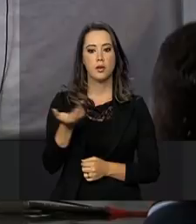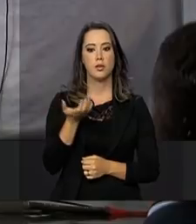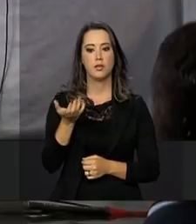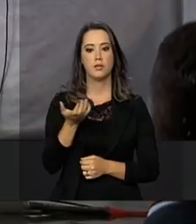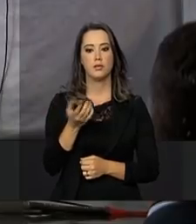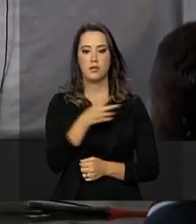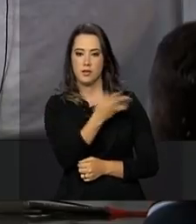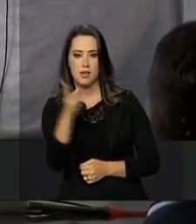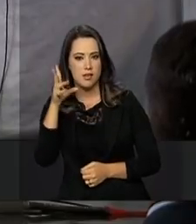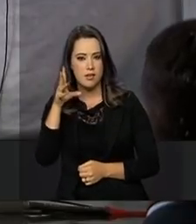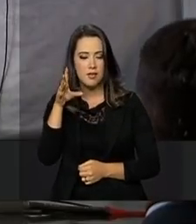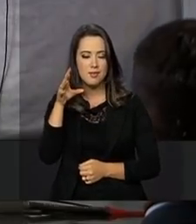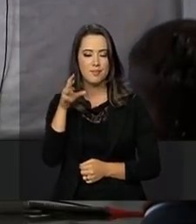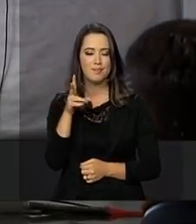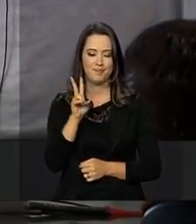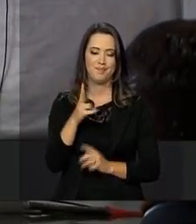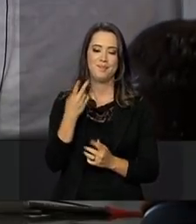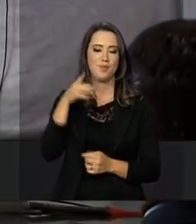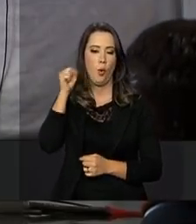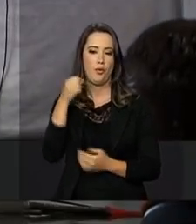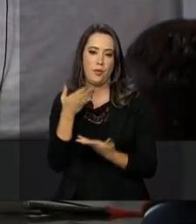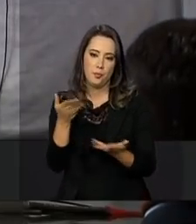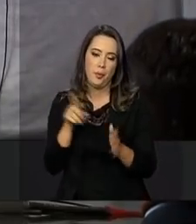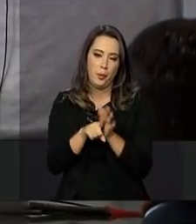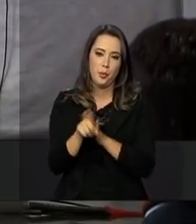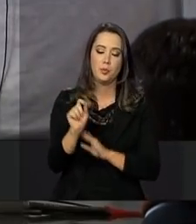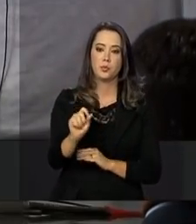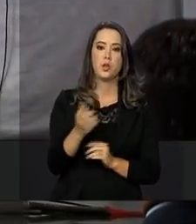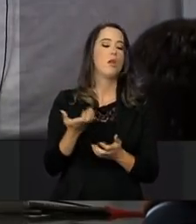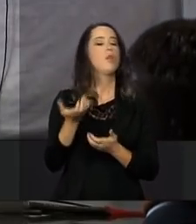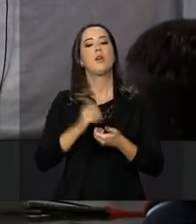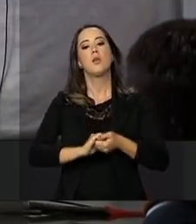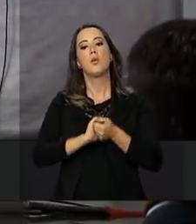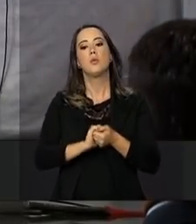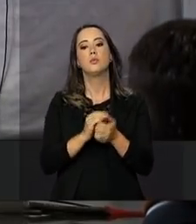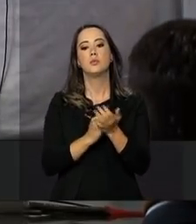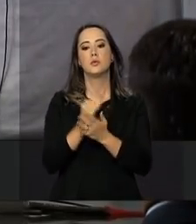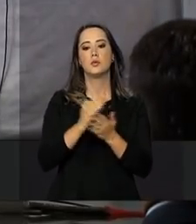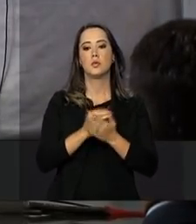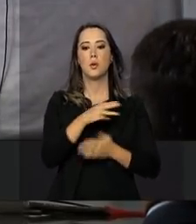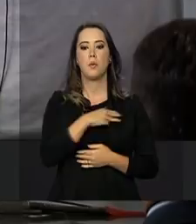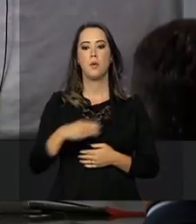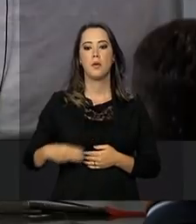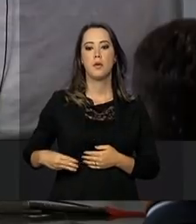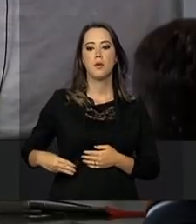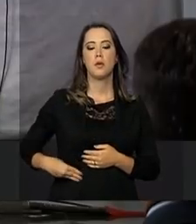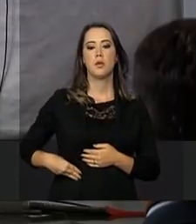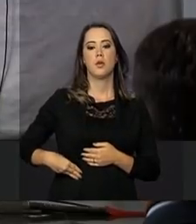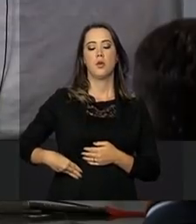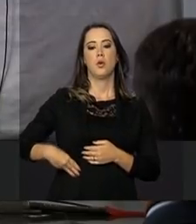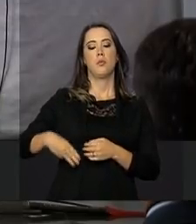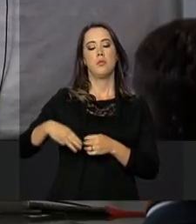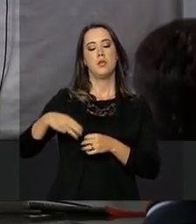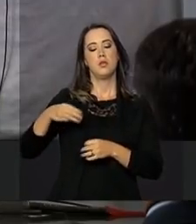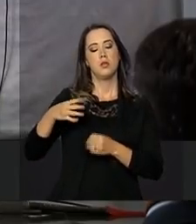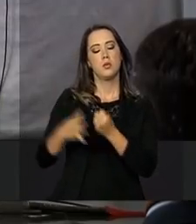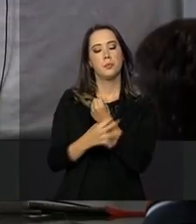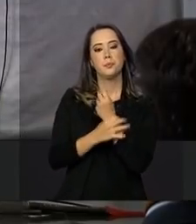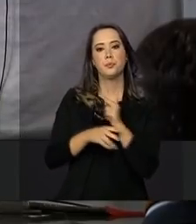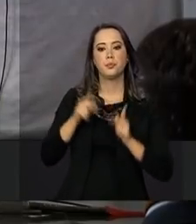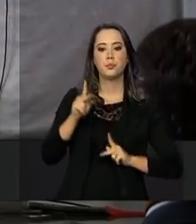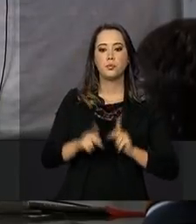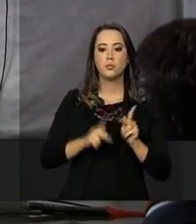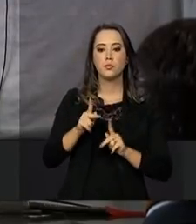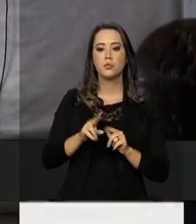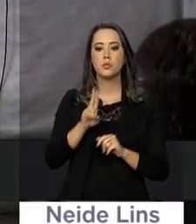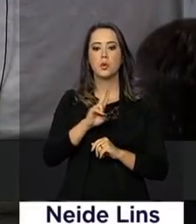Estão ouvindo, né? Eu quero cumprimentar inicialmente o Raul Jungmann, ministro de Estado da Segurança Pública,